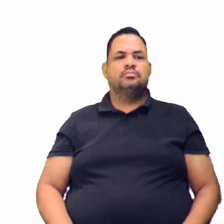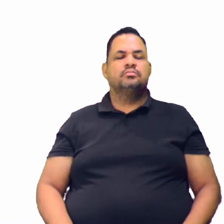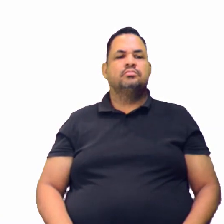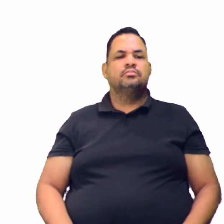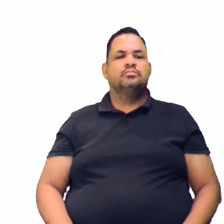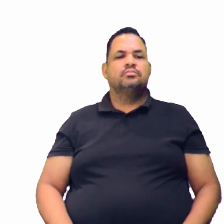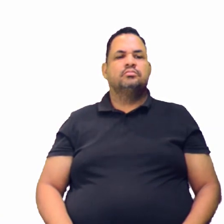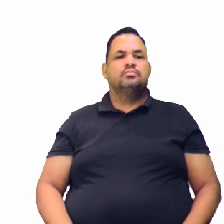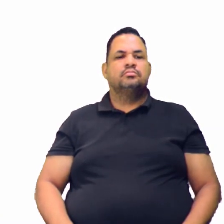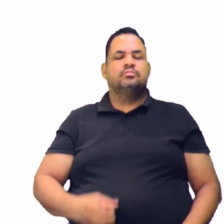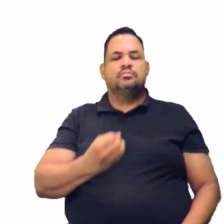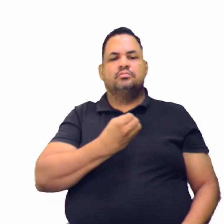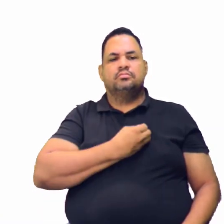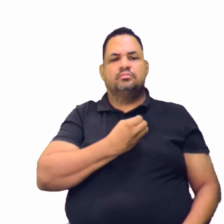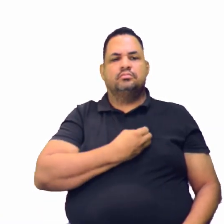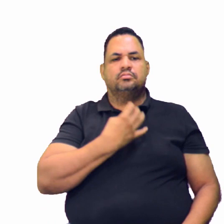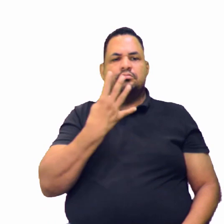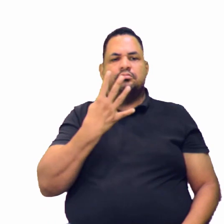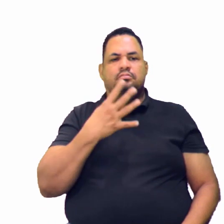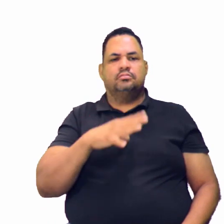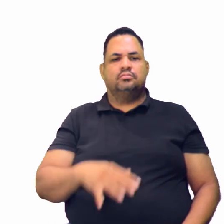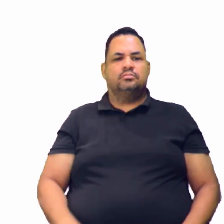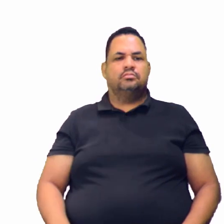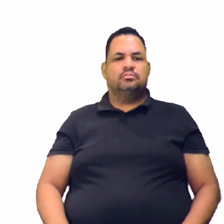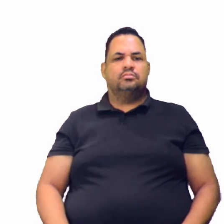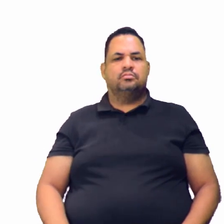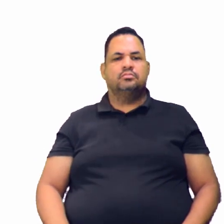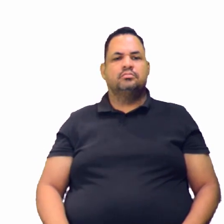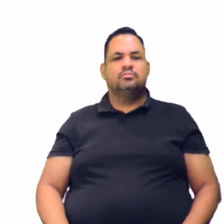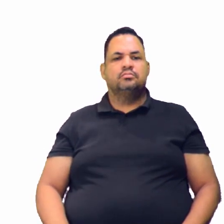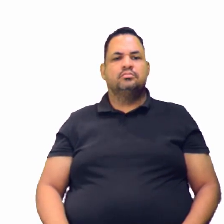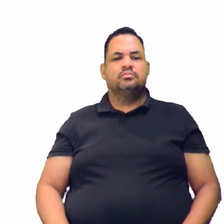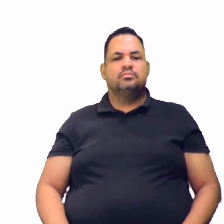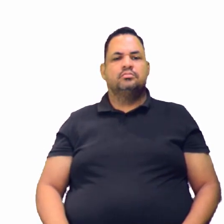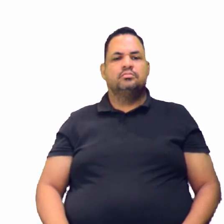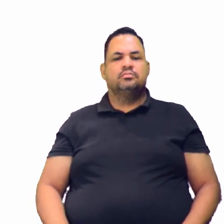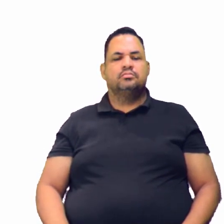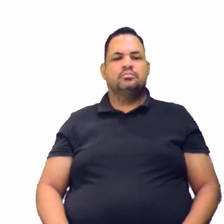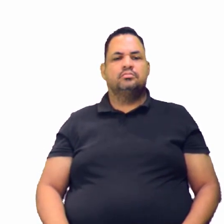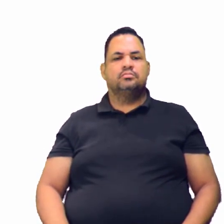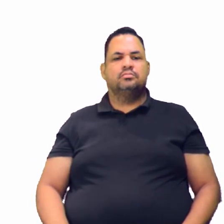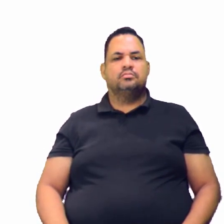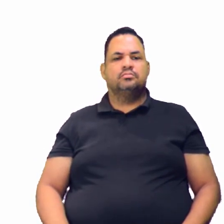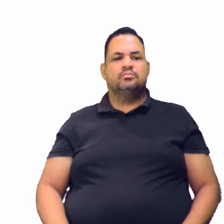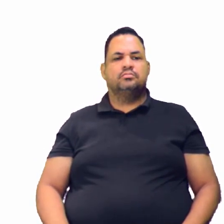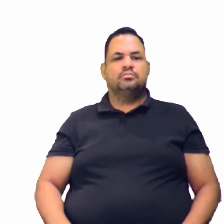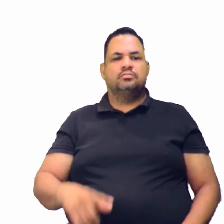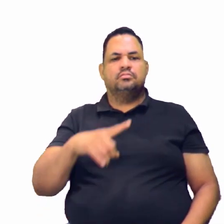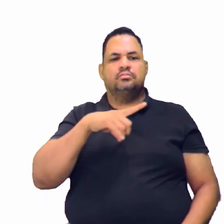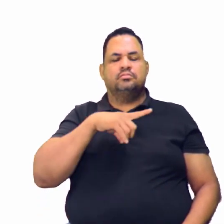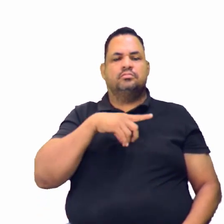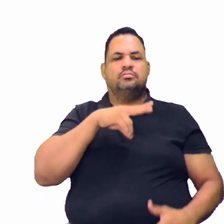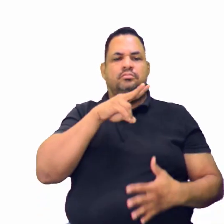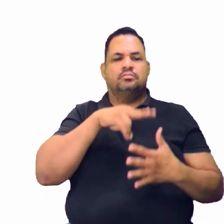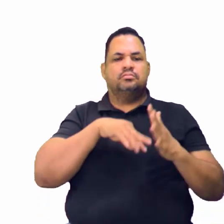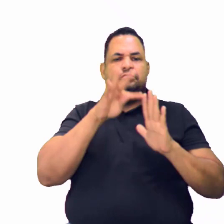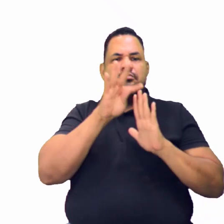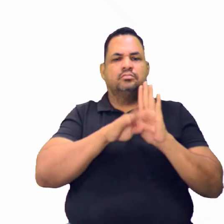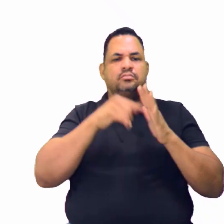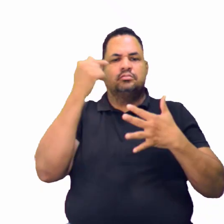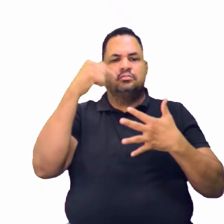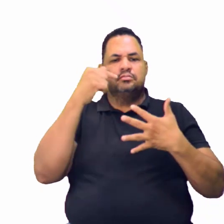Ó, aqui a questão 4. Nós temos aqui, prestando atenção, ó, leia o texto a seguir